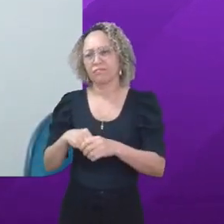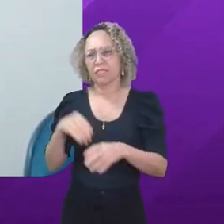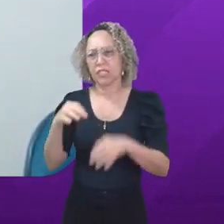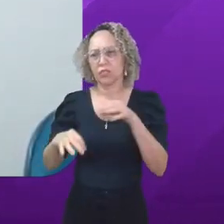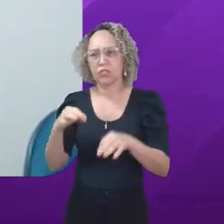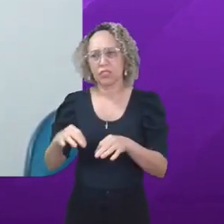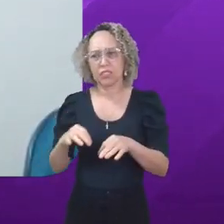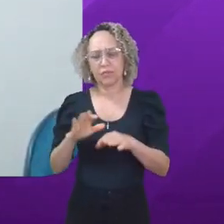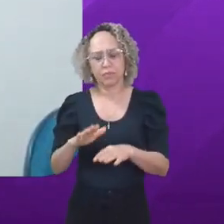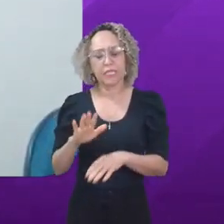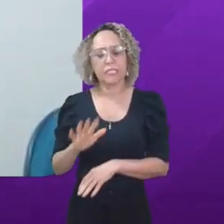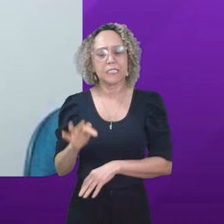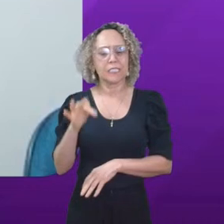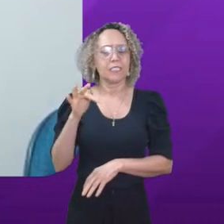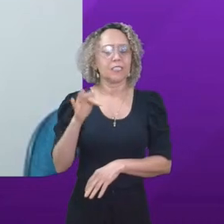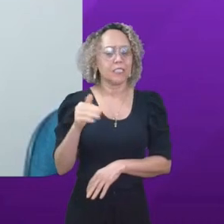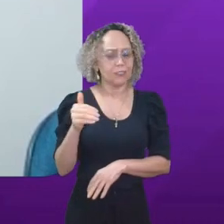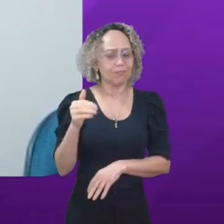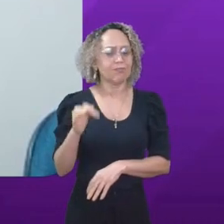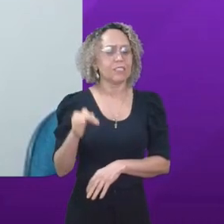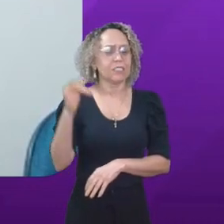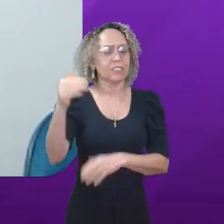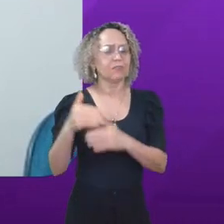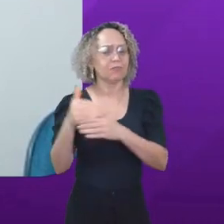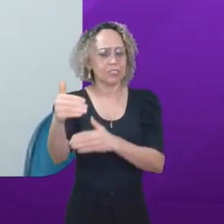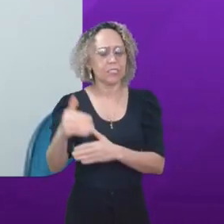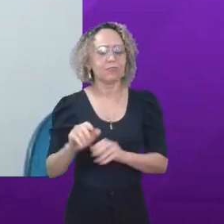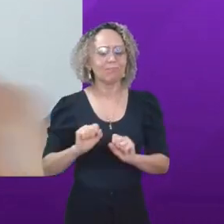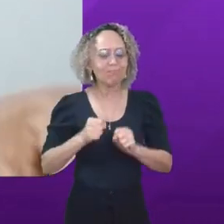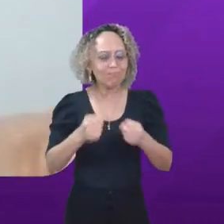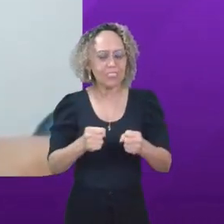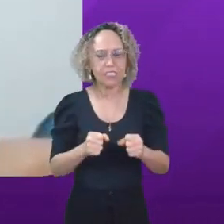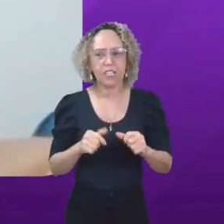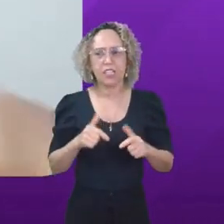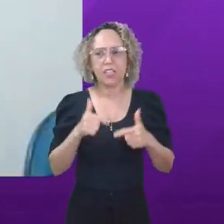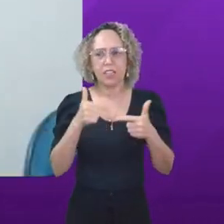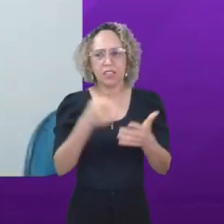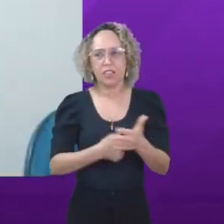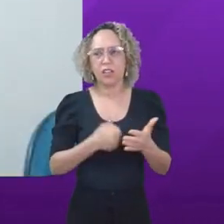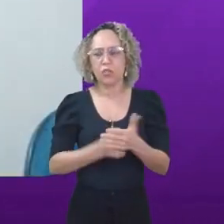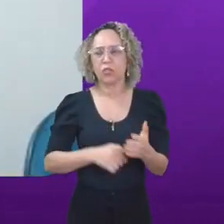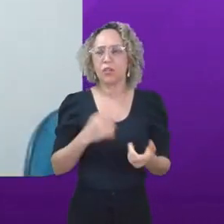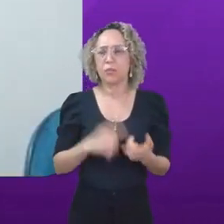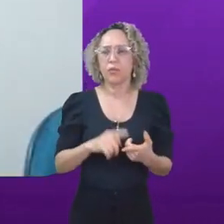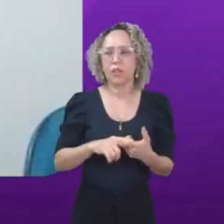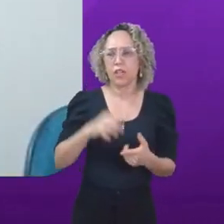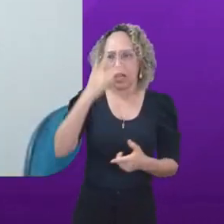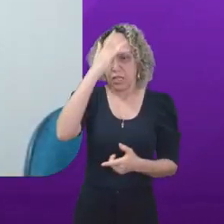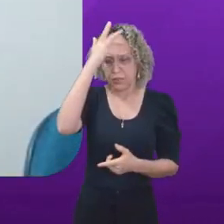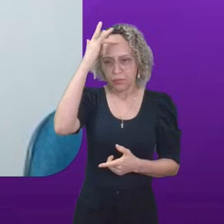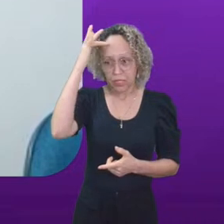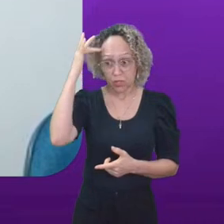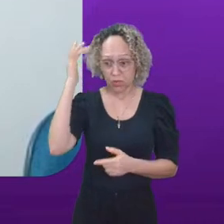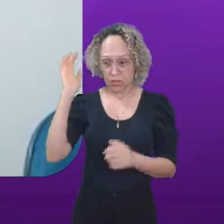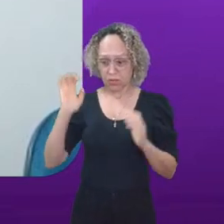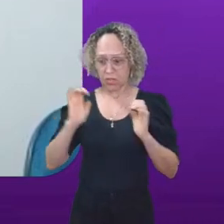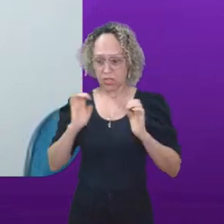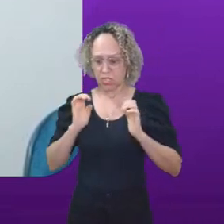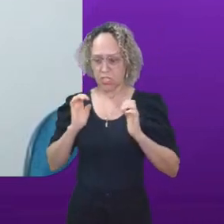vou enfrentar essa luta lá na frente, vou. Porque as pessoas que têm grande proporção de terra, elas não vão querer, elas não